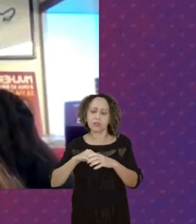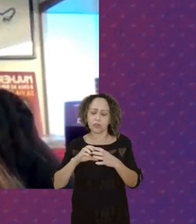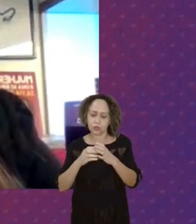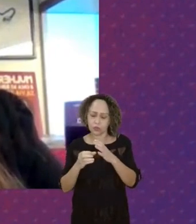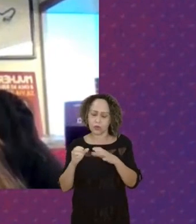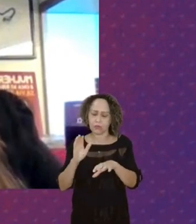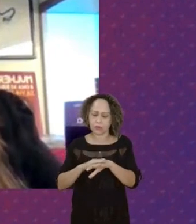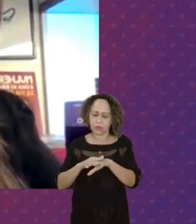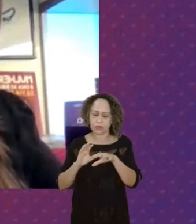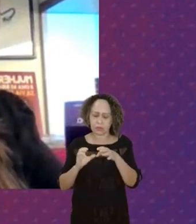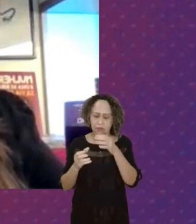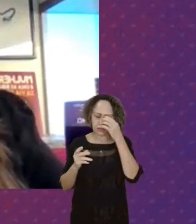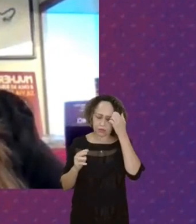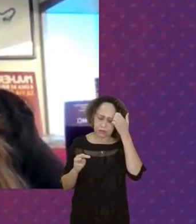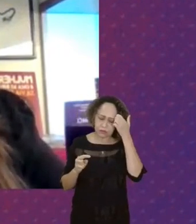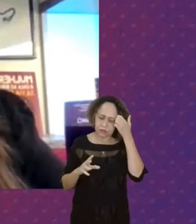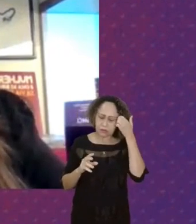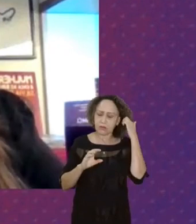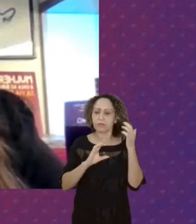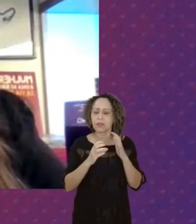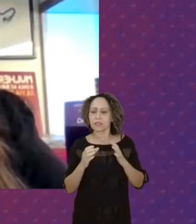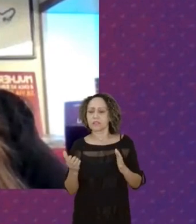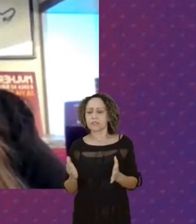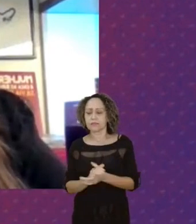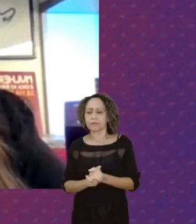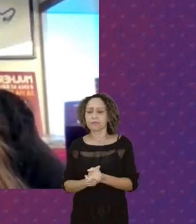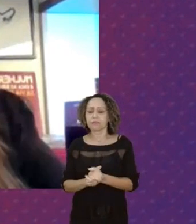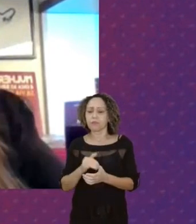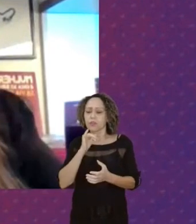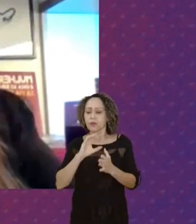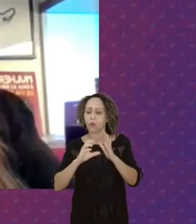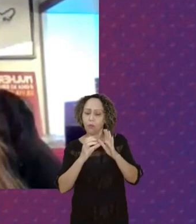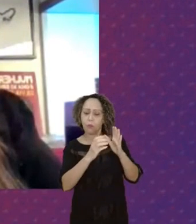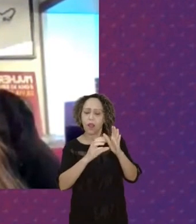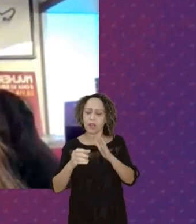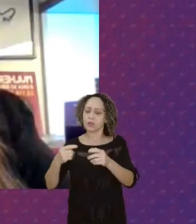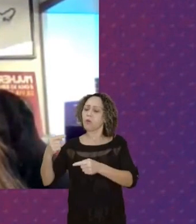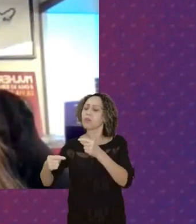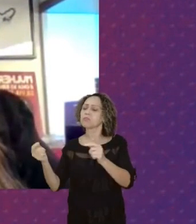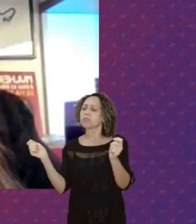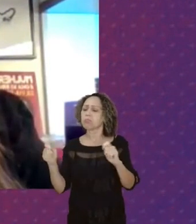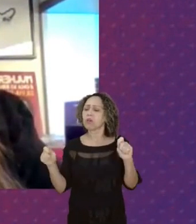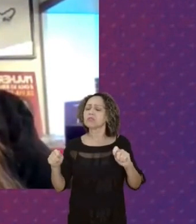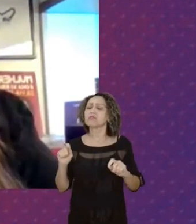ela fala que os partidos políticos podem promover eventos de